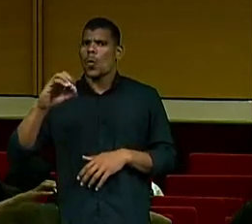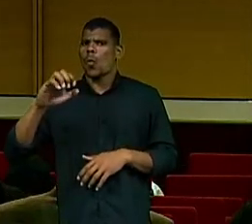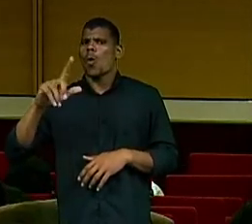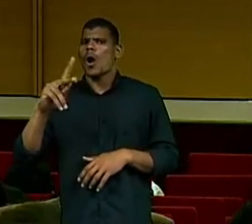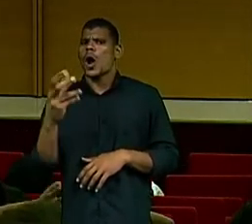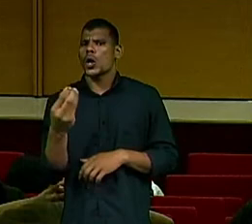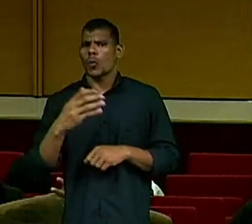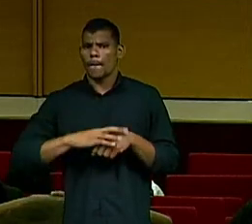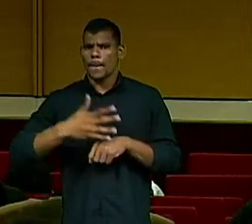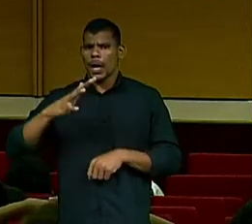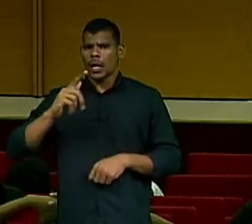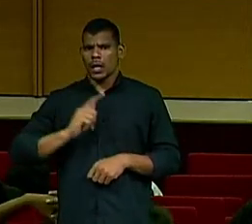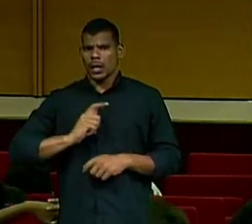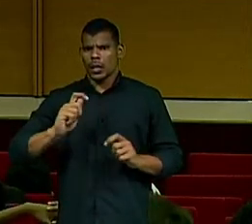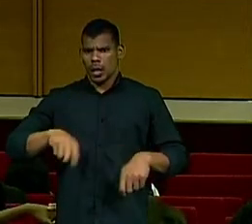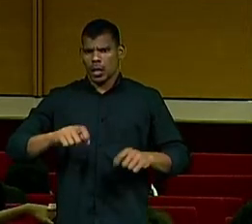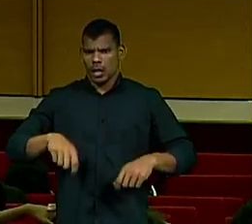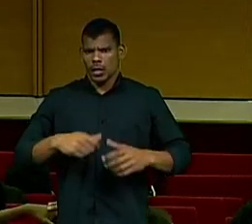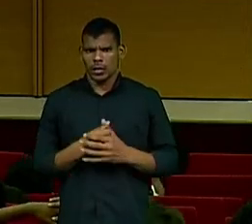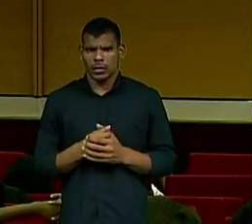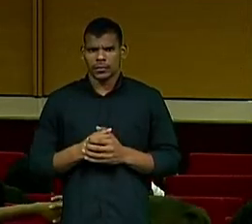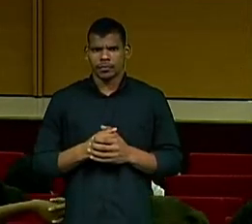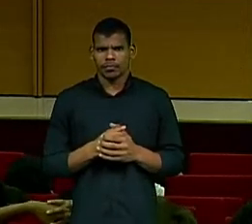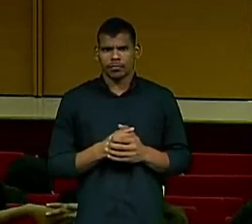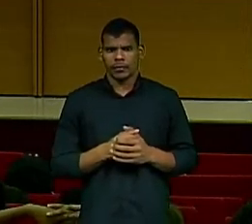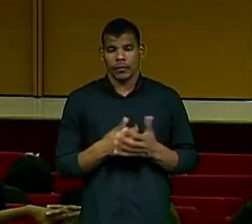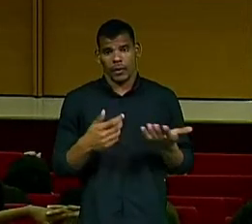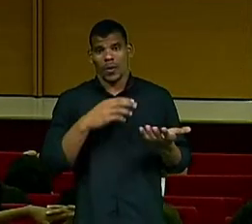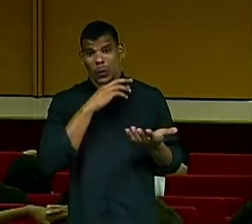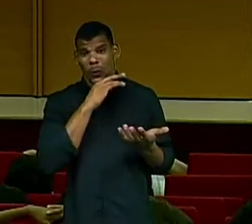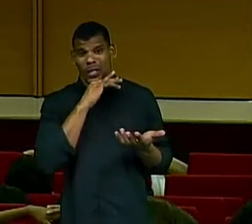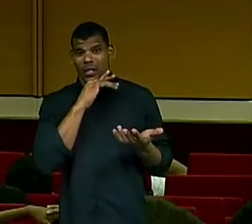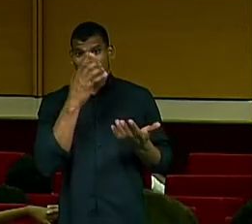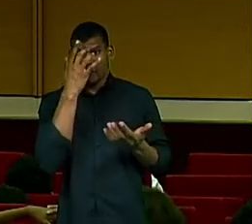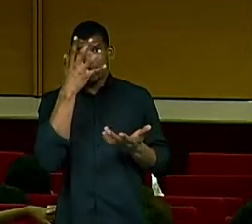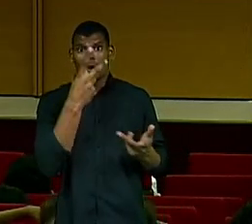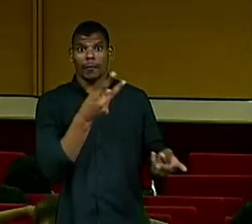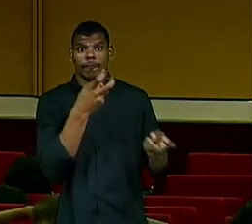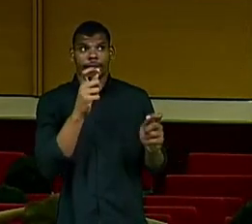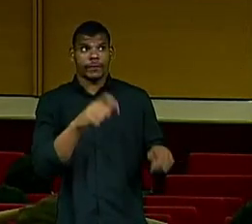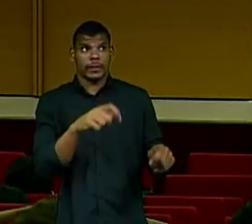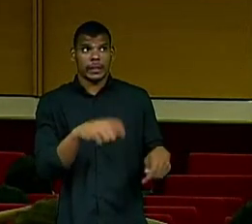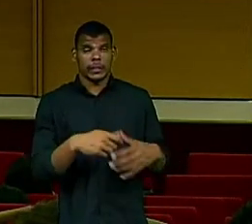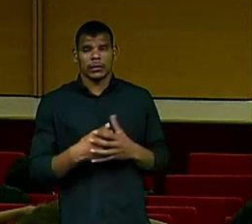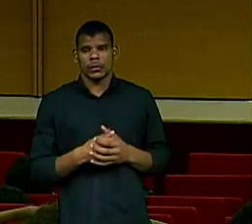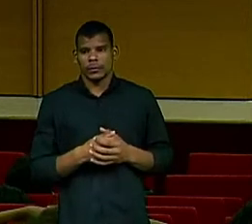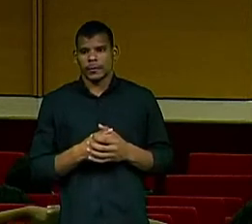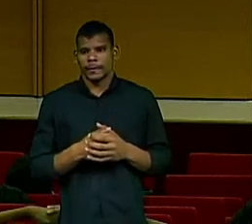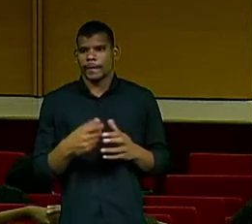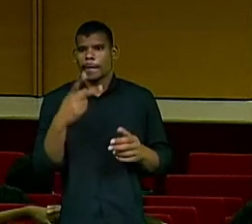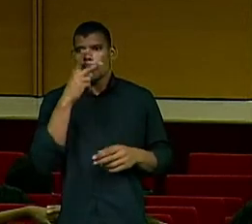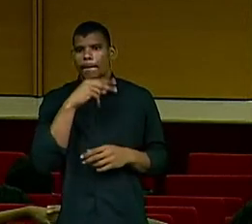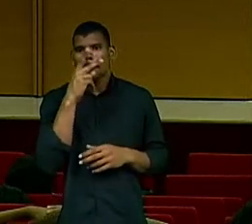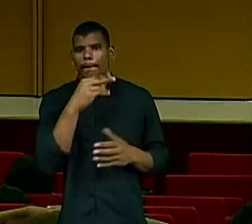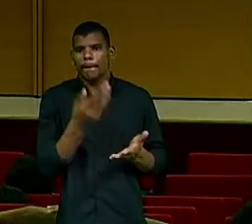não deve ser ruim porque o predador vai ver ele mais fácil né acho que vai ser desvantagem